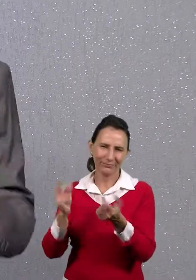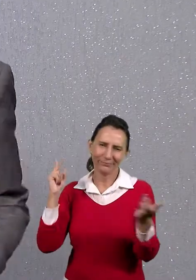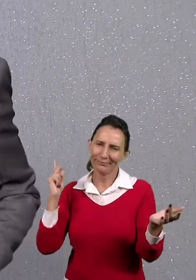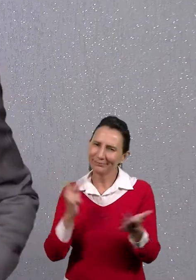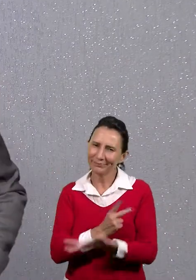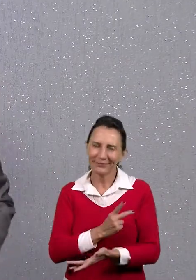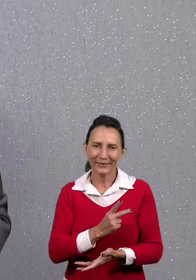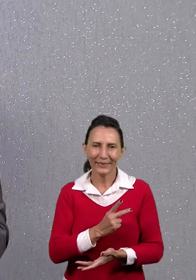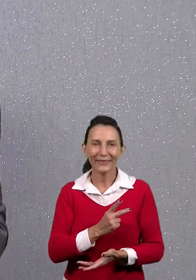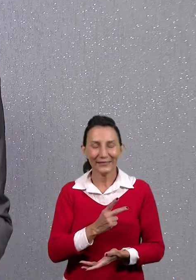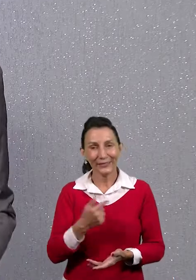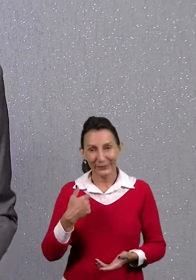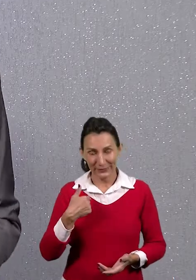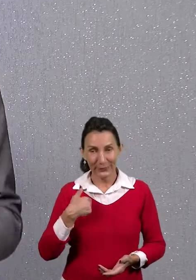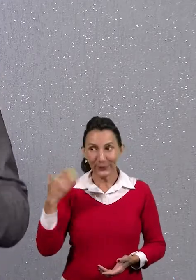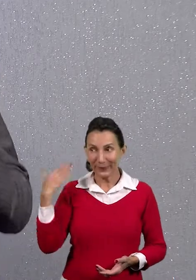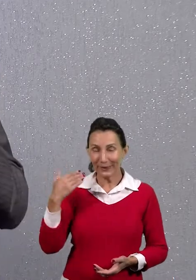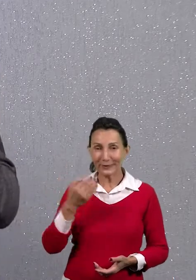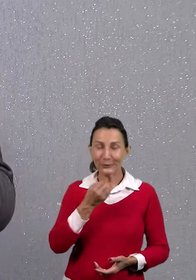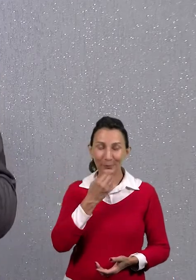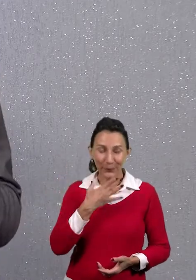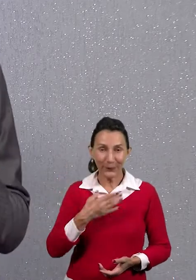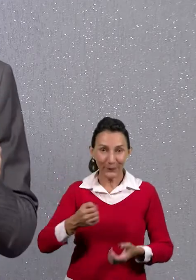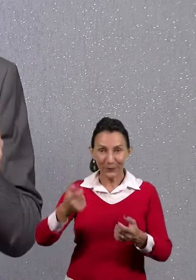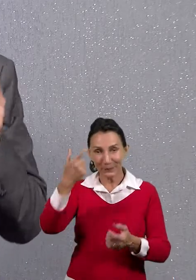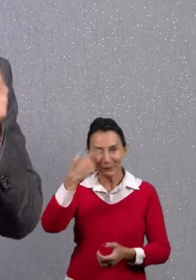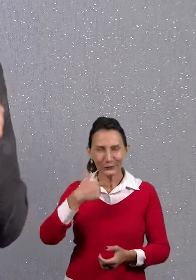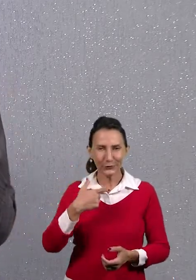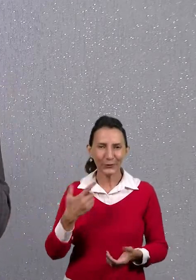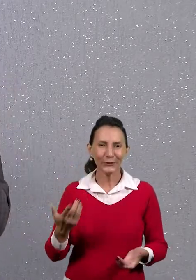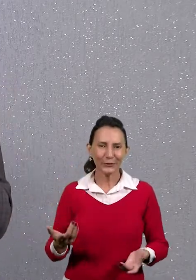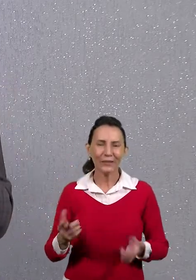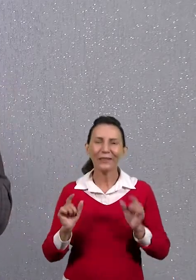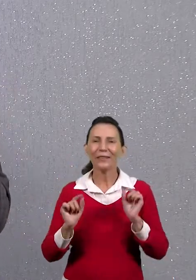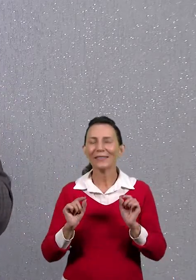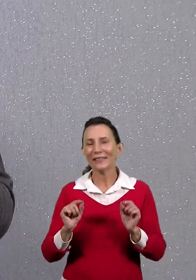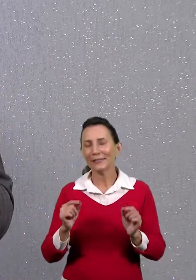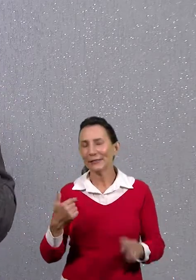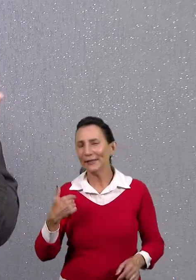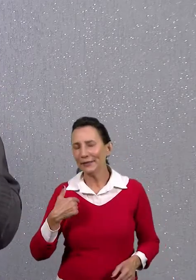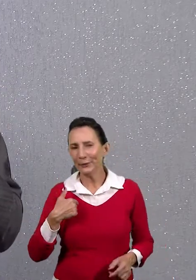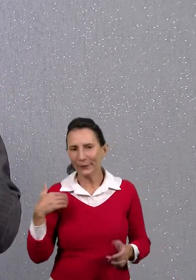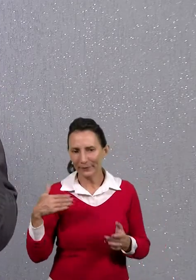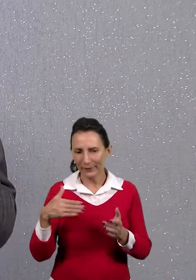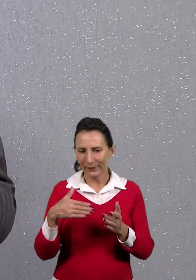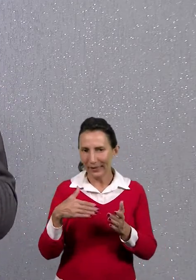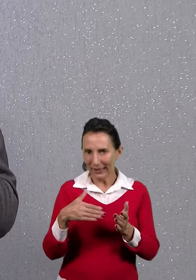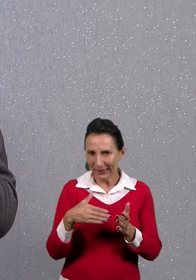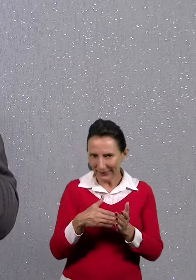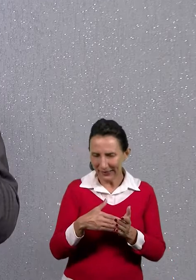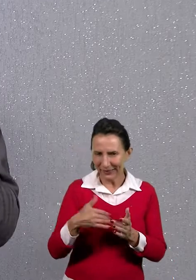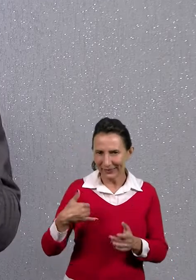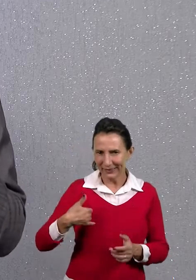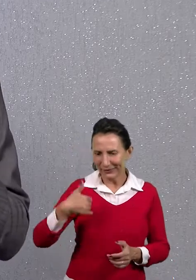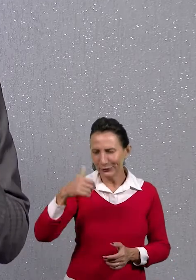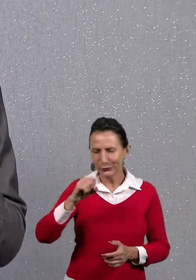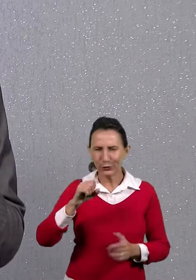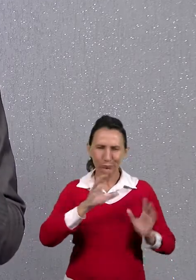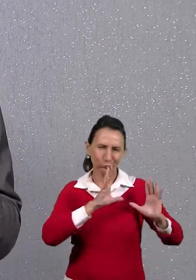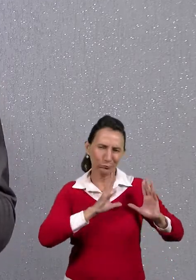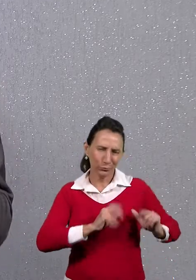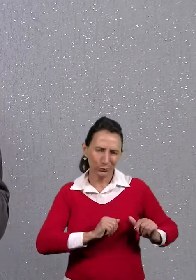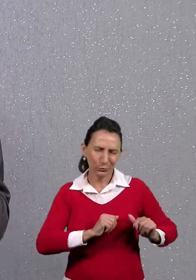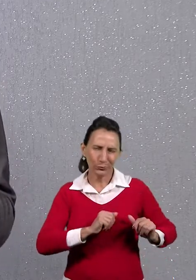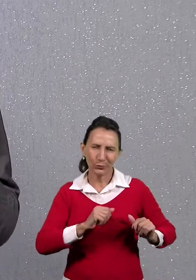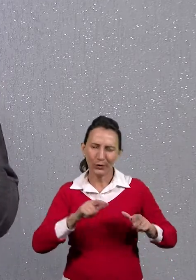O cara que era uma benção, que era eu era essa aqui, garrafa. Até os 18 anos, eu era puro, inocente, limpinho, fazia para